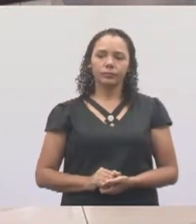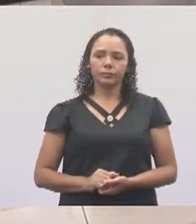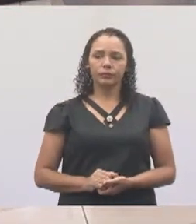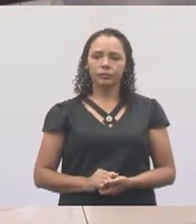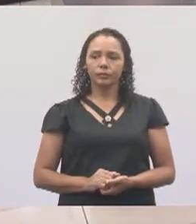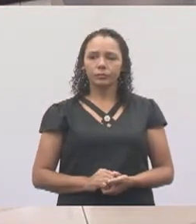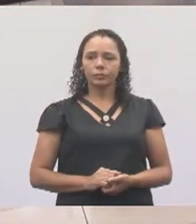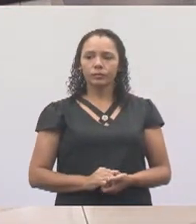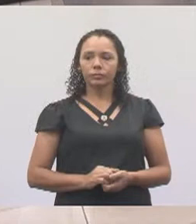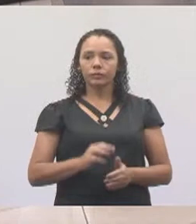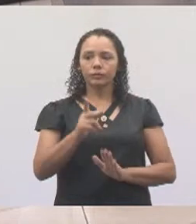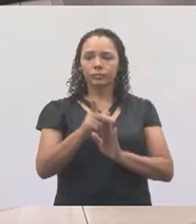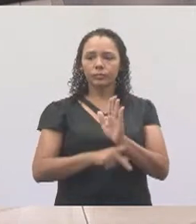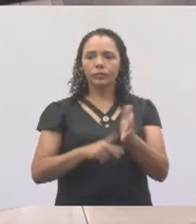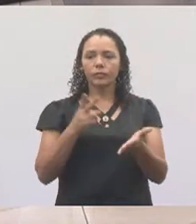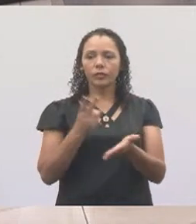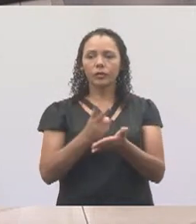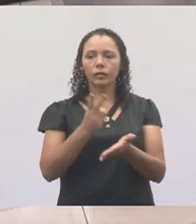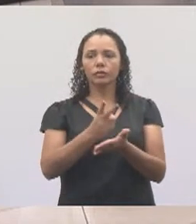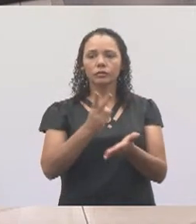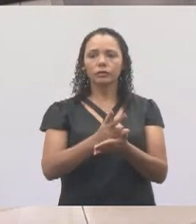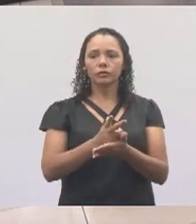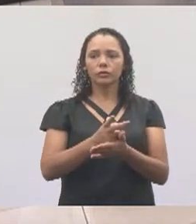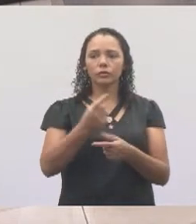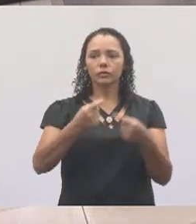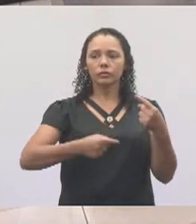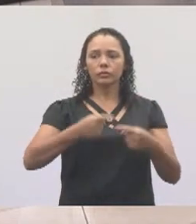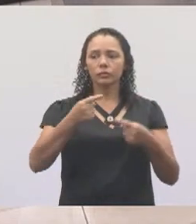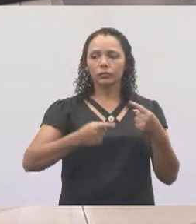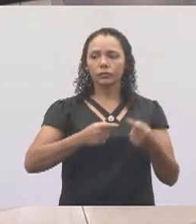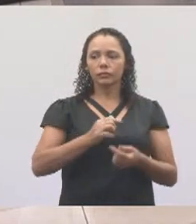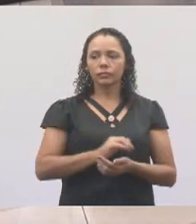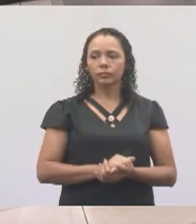O projeto continua em apreciação.